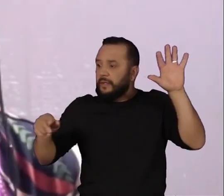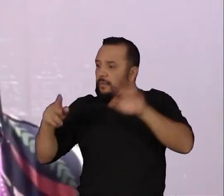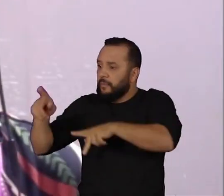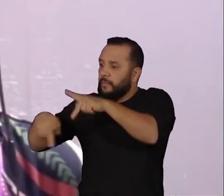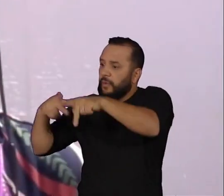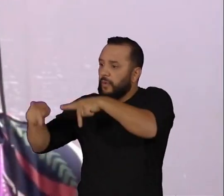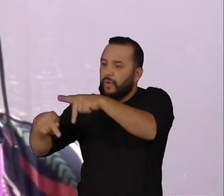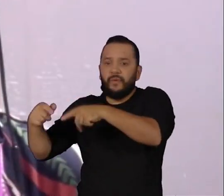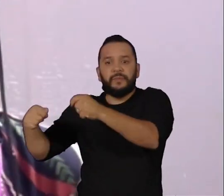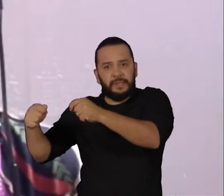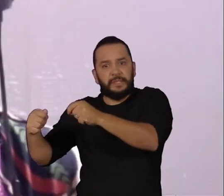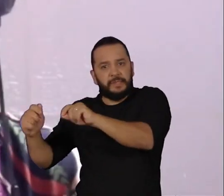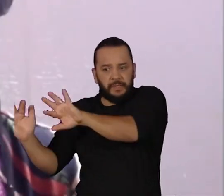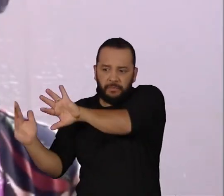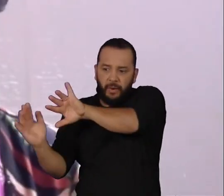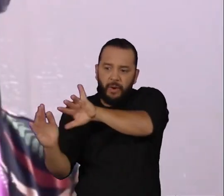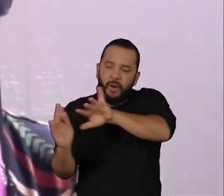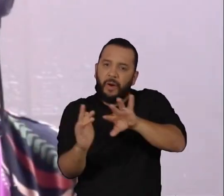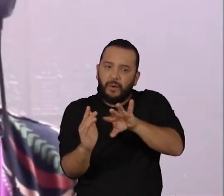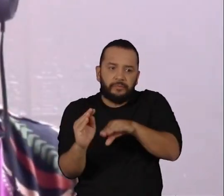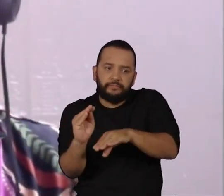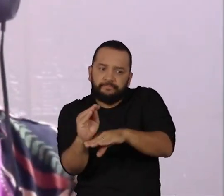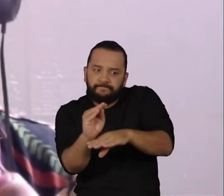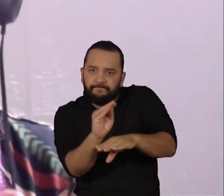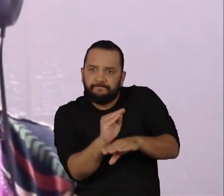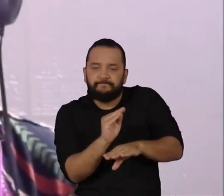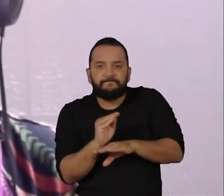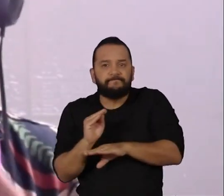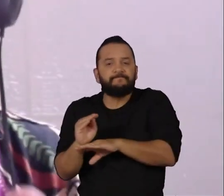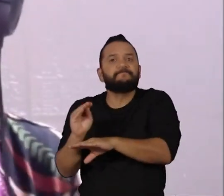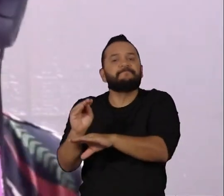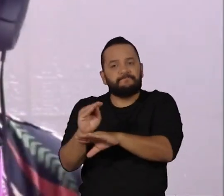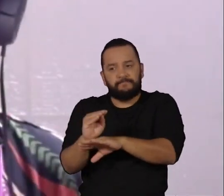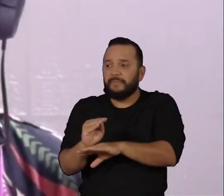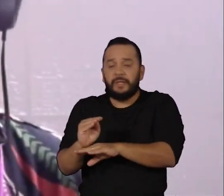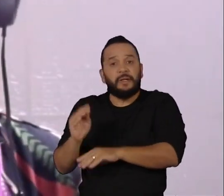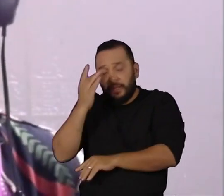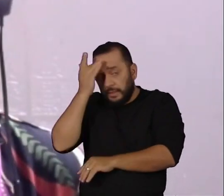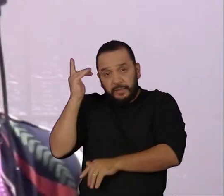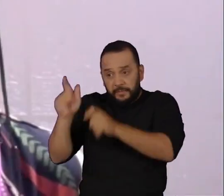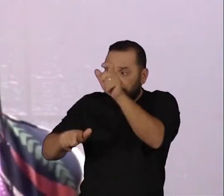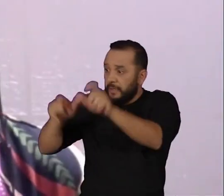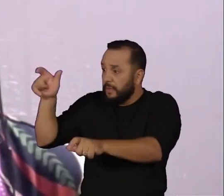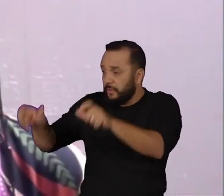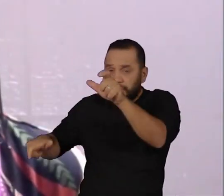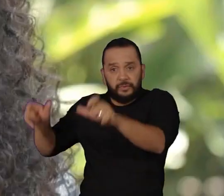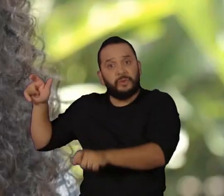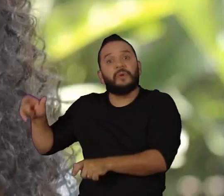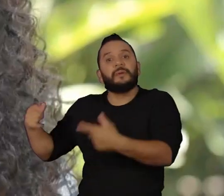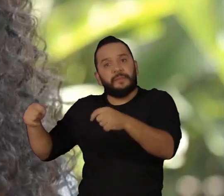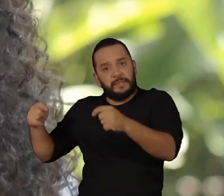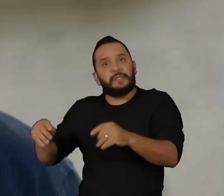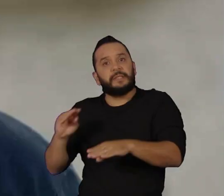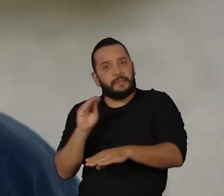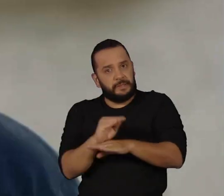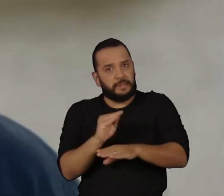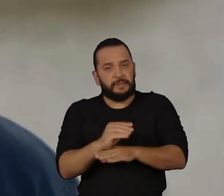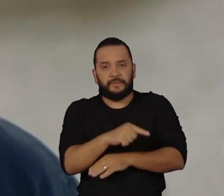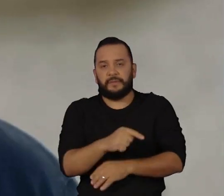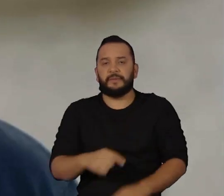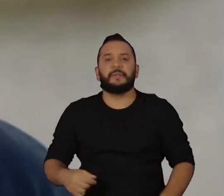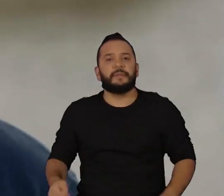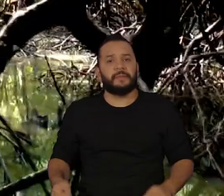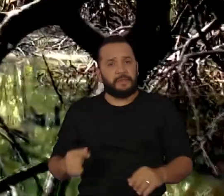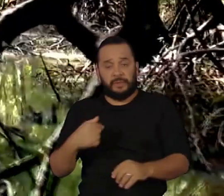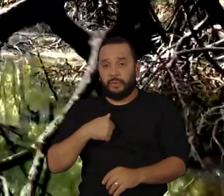são envolvidas por ele, né? As pessoas, um espaço que depende das pessoas que vivem esse espaço. Minha terra não tem